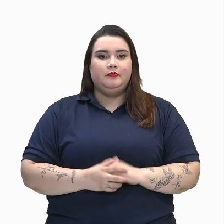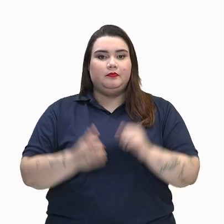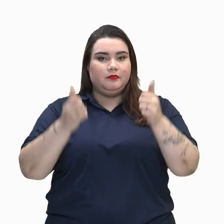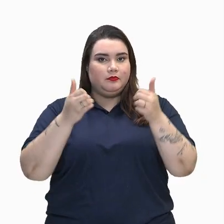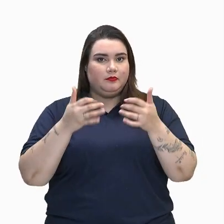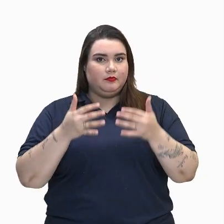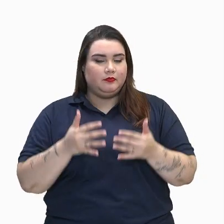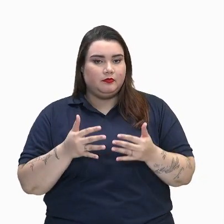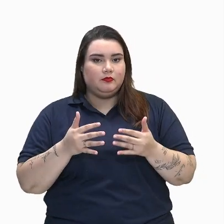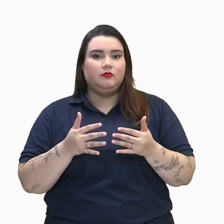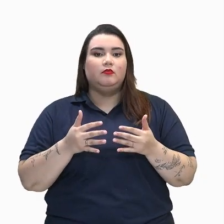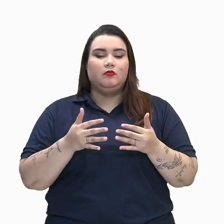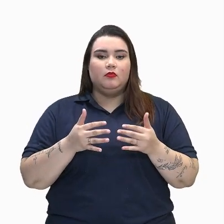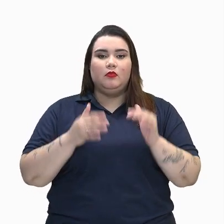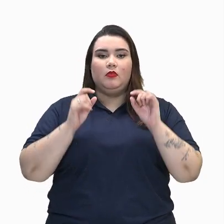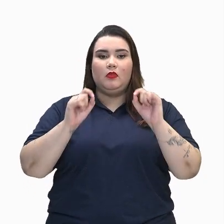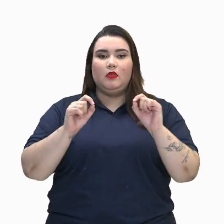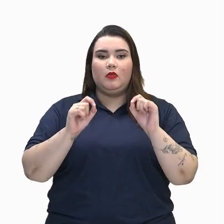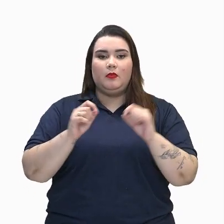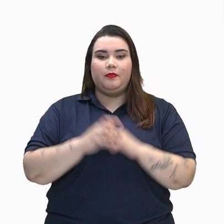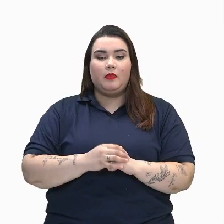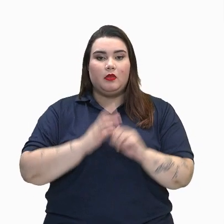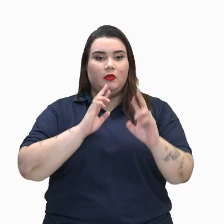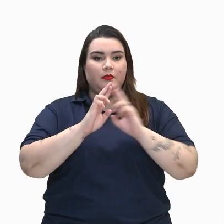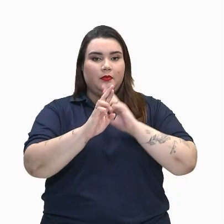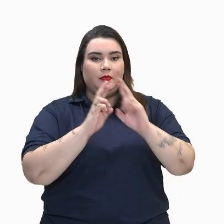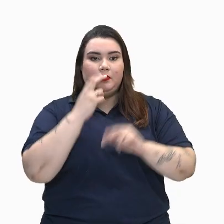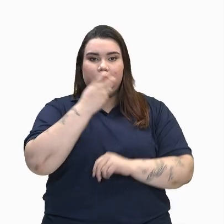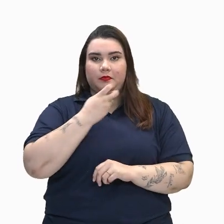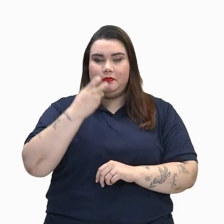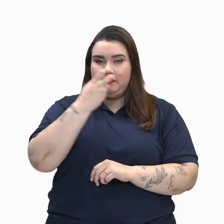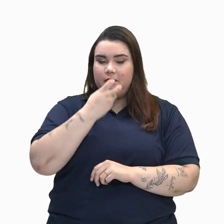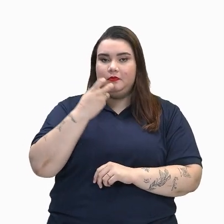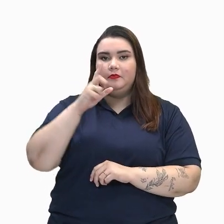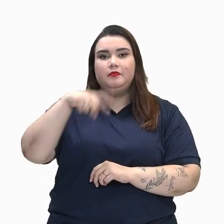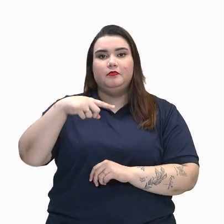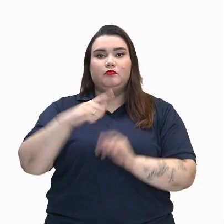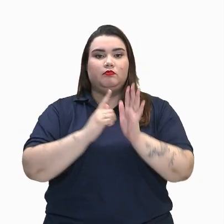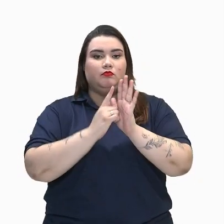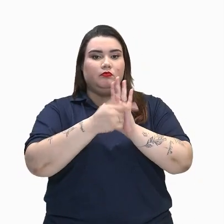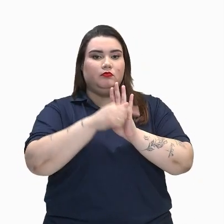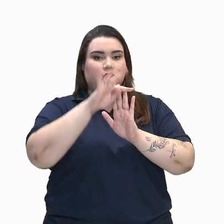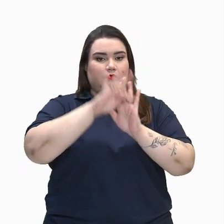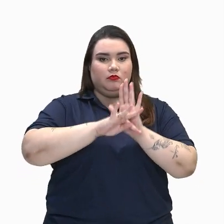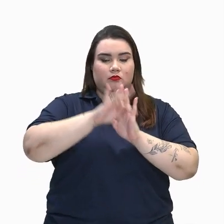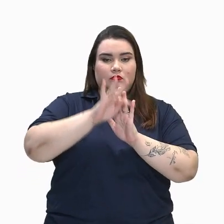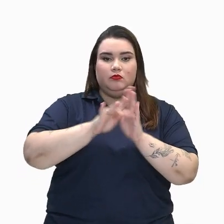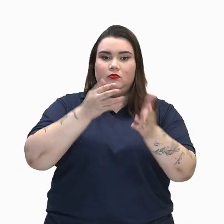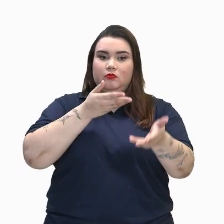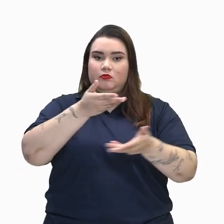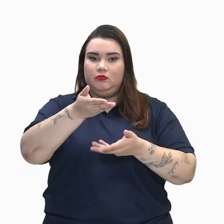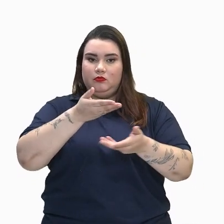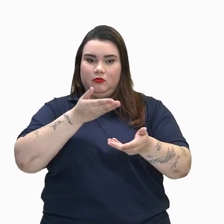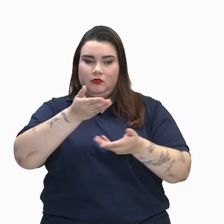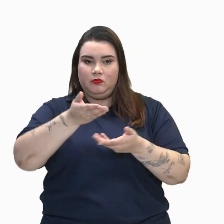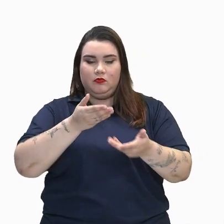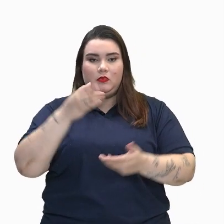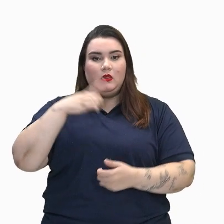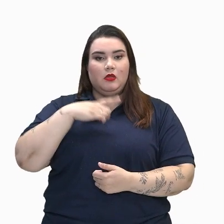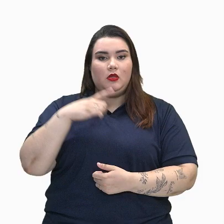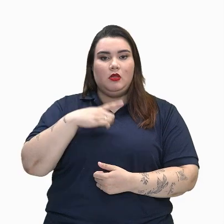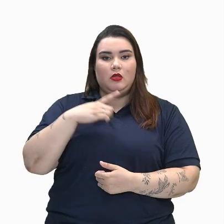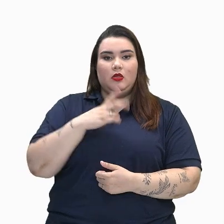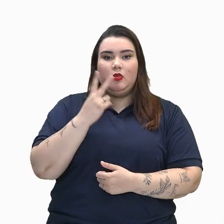Bem, a definição é a seguinte: a entrevista oral é um gênero textual